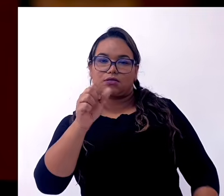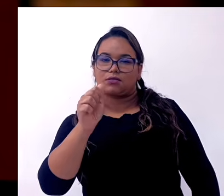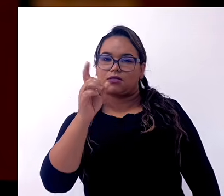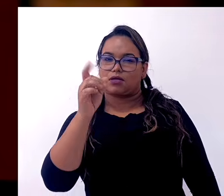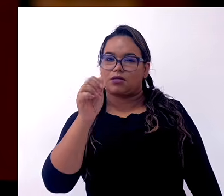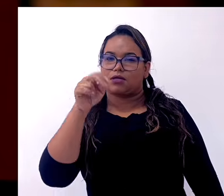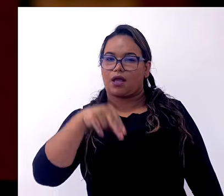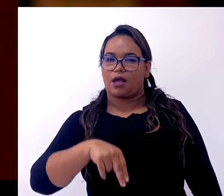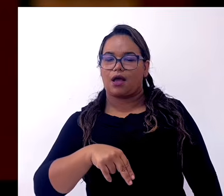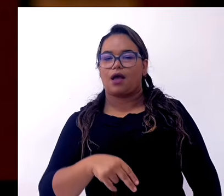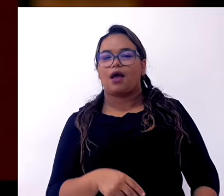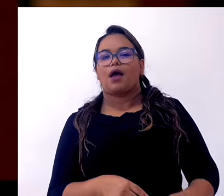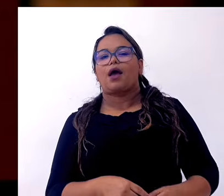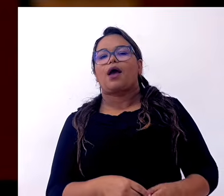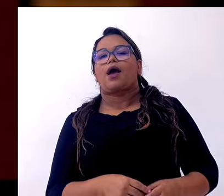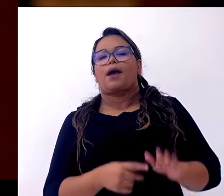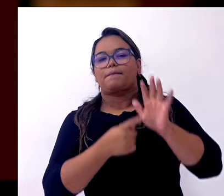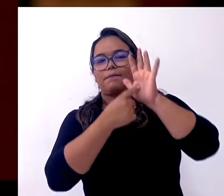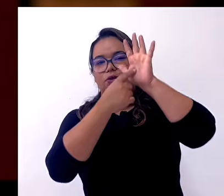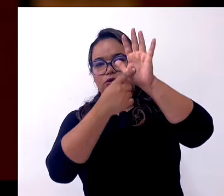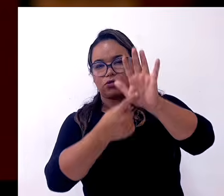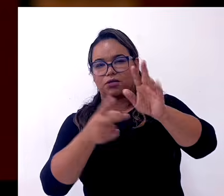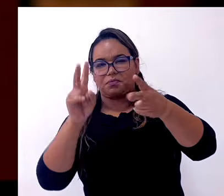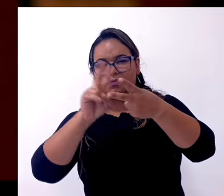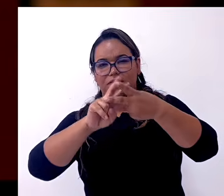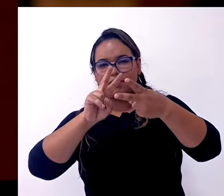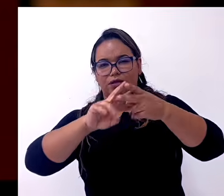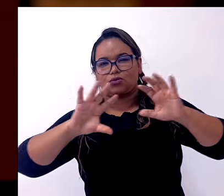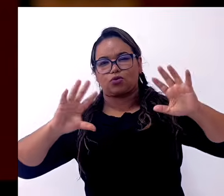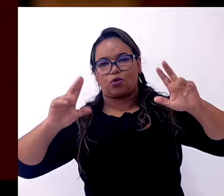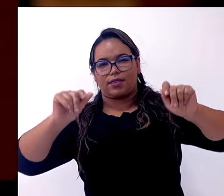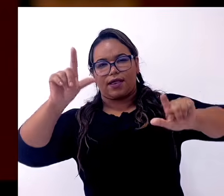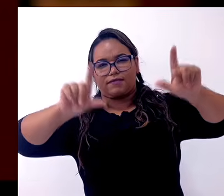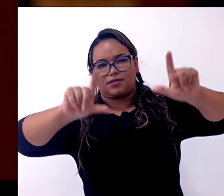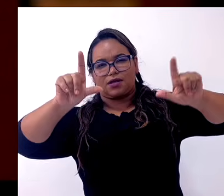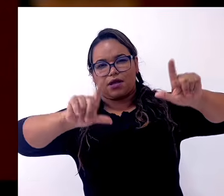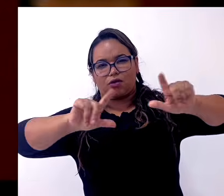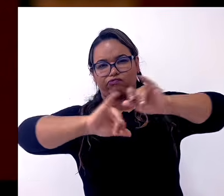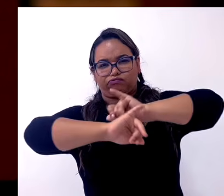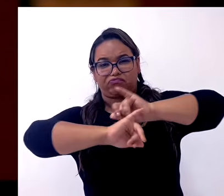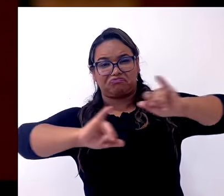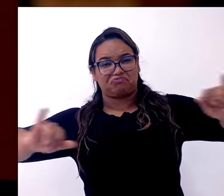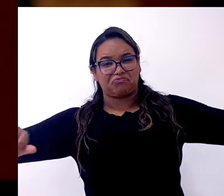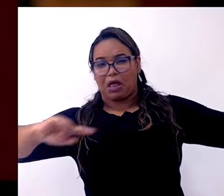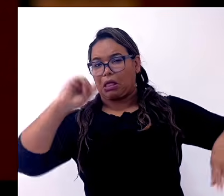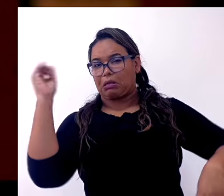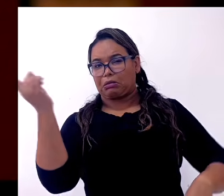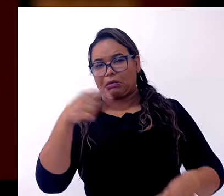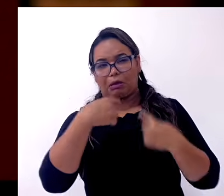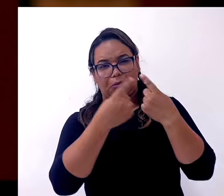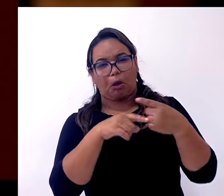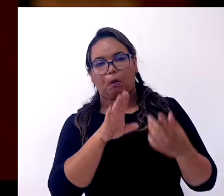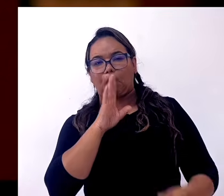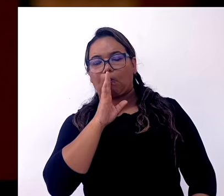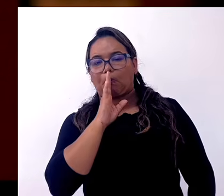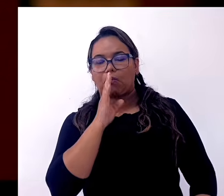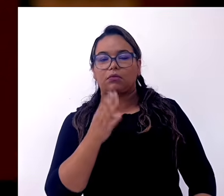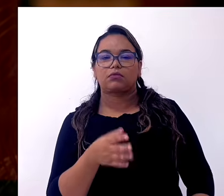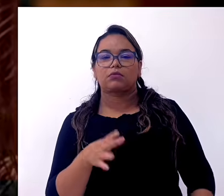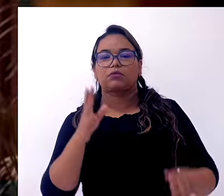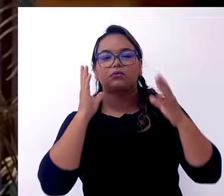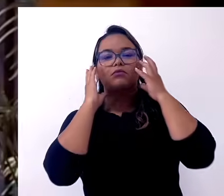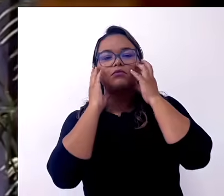nova ordem mundial. Aqui está o encontro de Gorbachev em Malta, que foi chamado de Portal para um Milênio